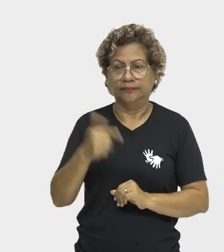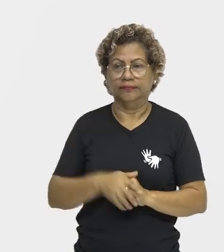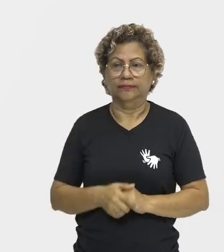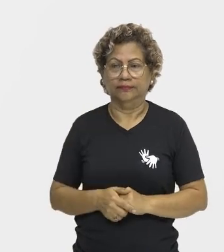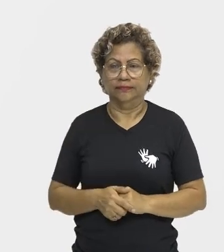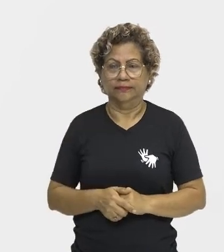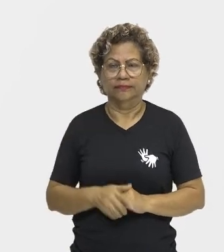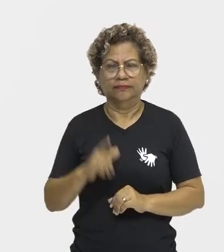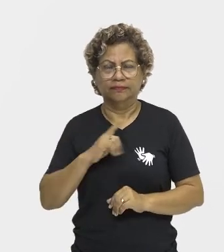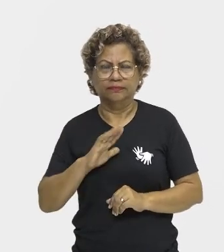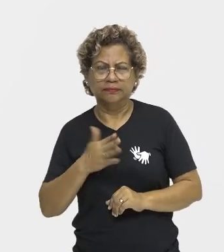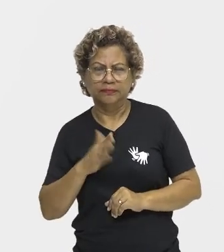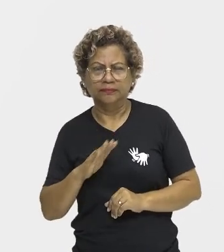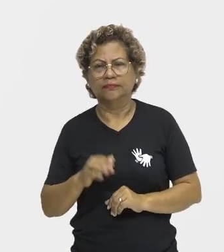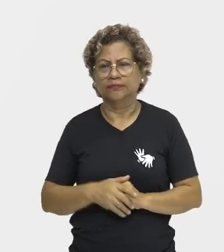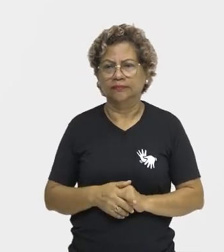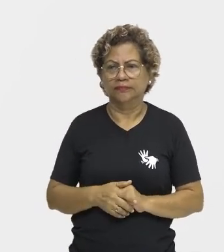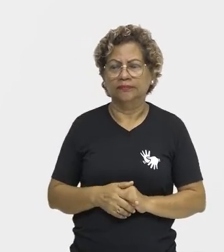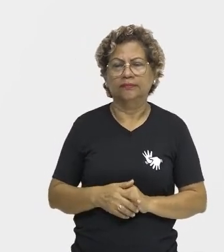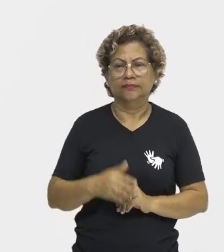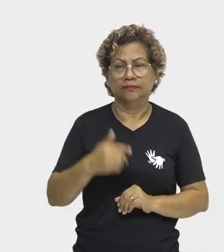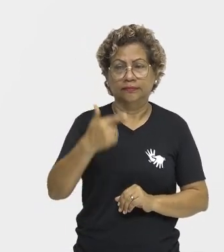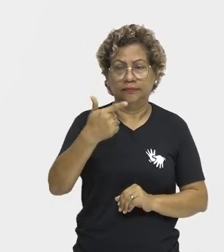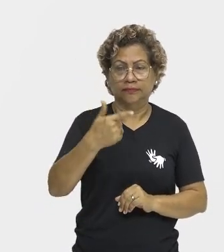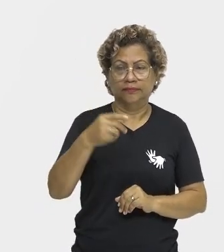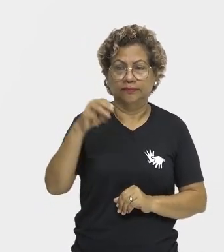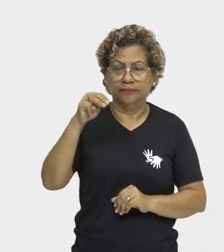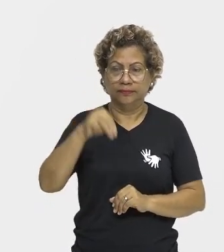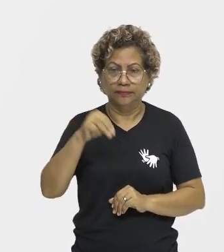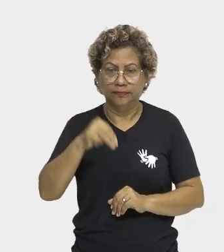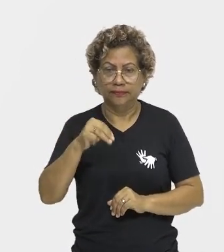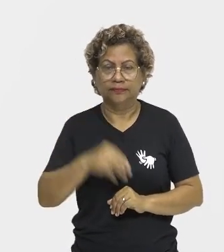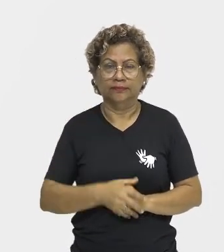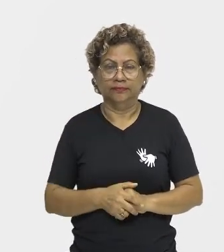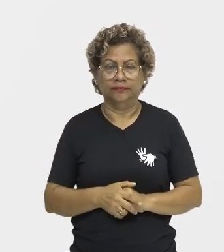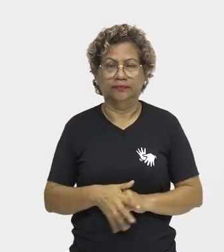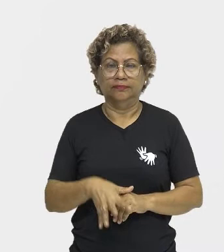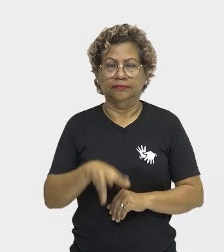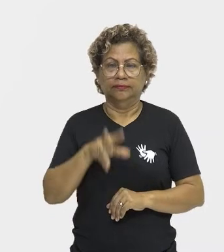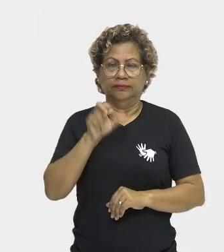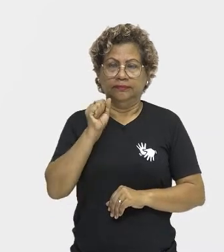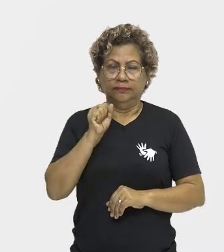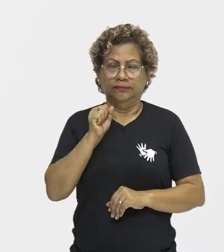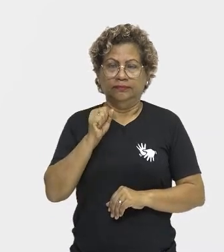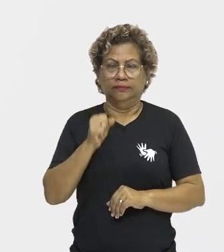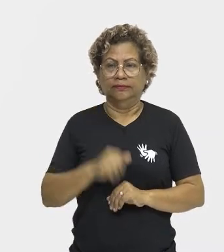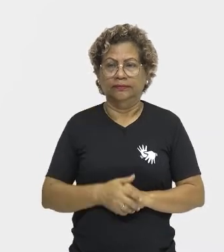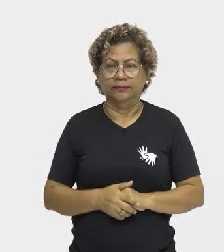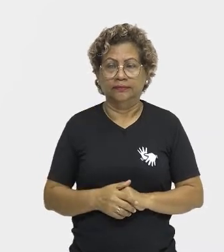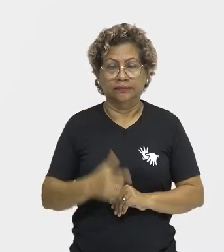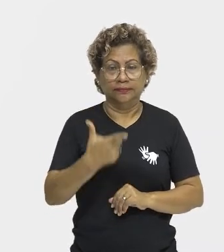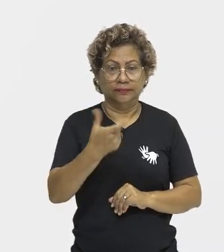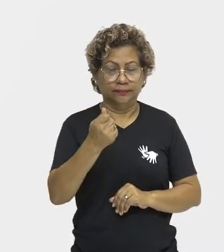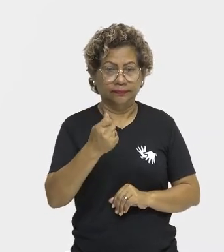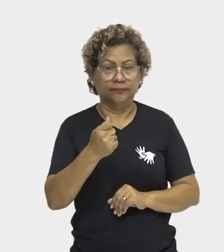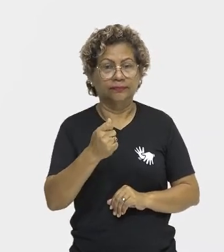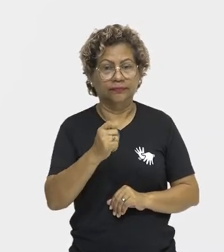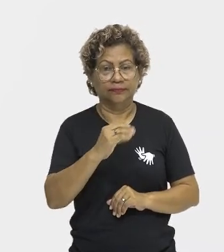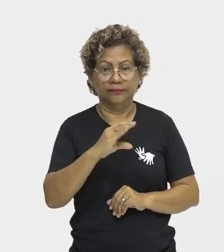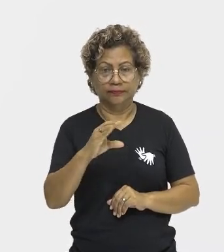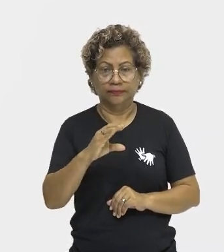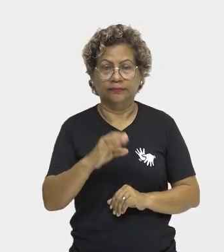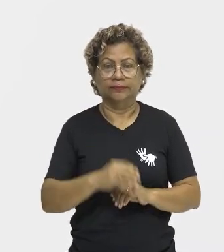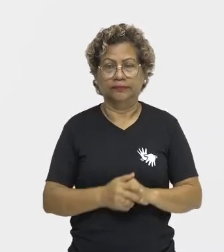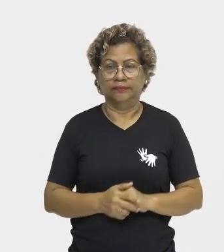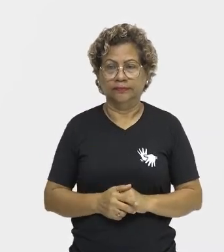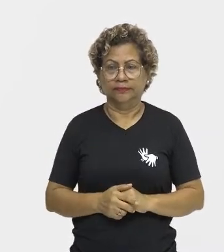expira aproximadamente 16 litros de ar a 20 graus Celsius, expelindo-se os